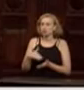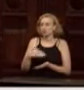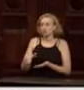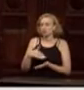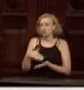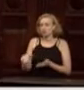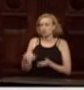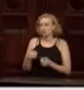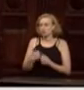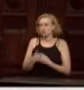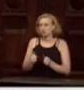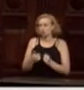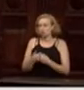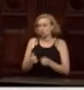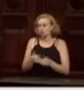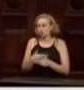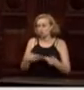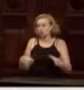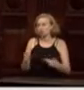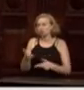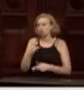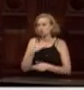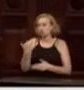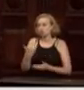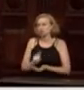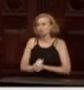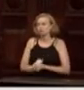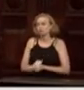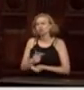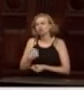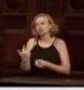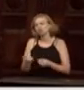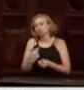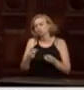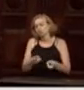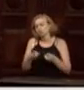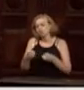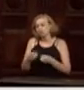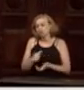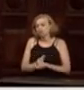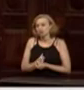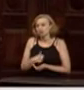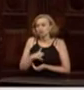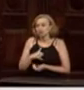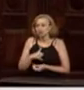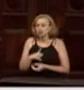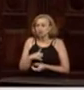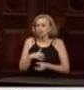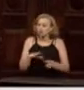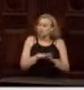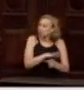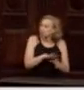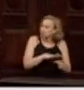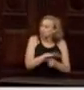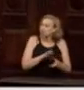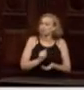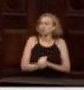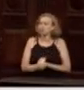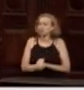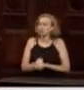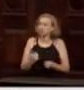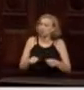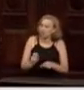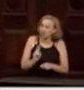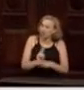Monteiro. E nós percebemos que havia um ambiente de promiscuidade nessa área.